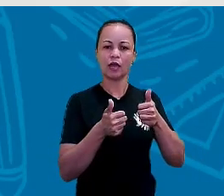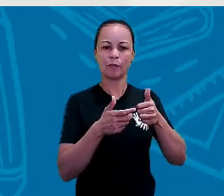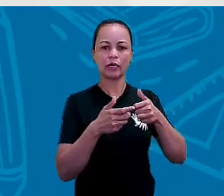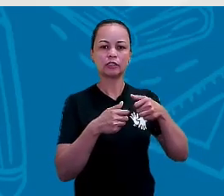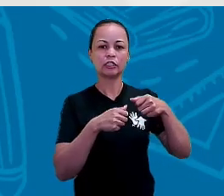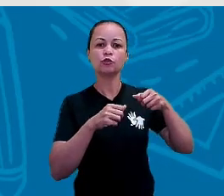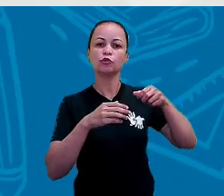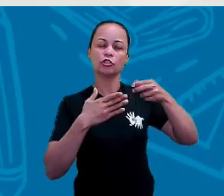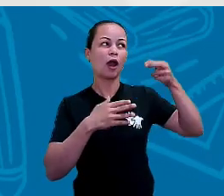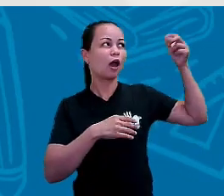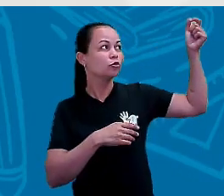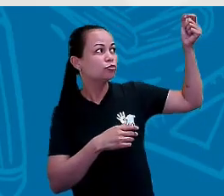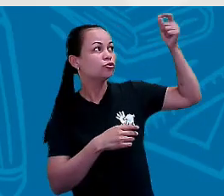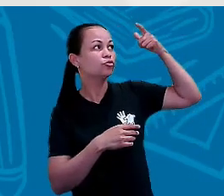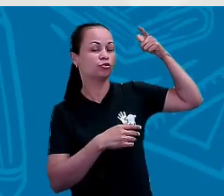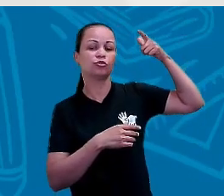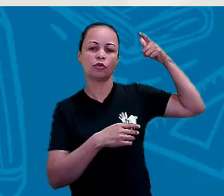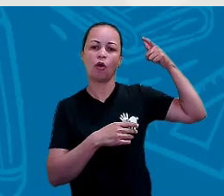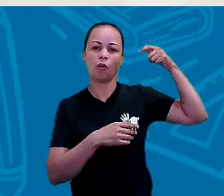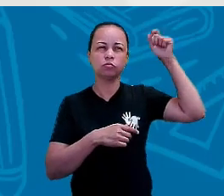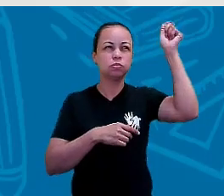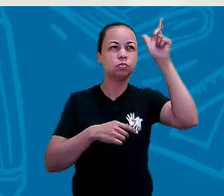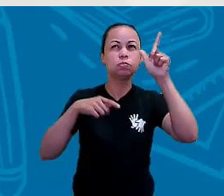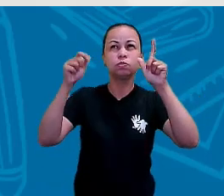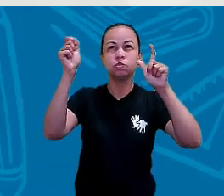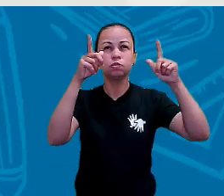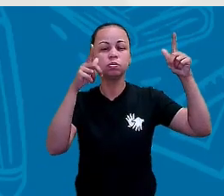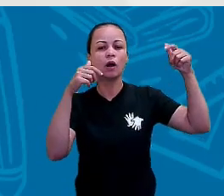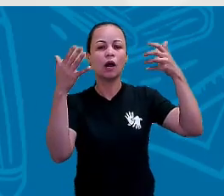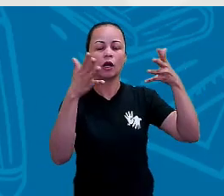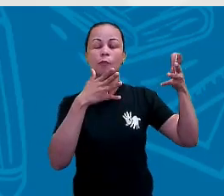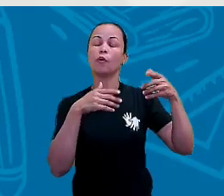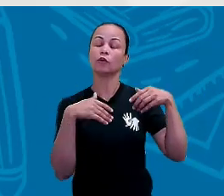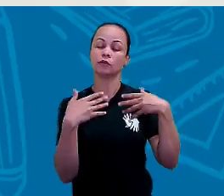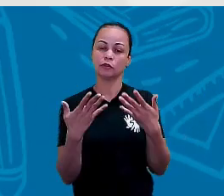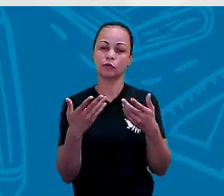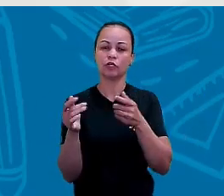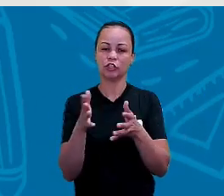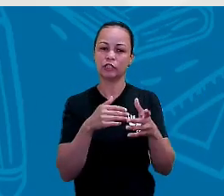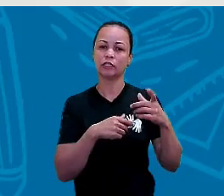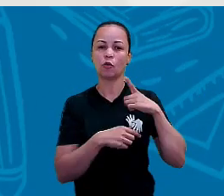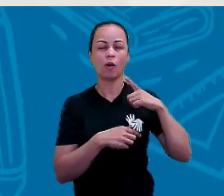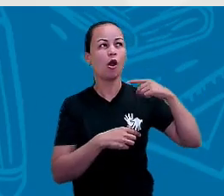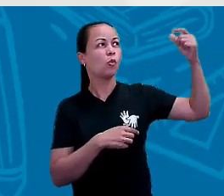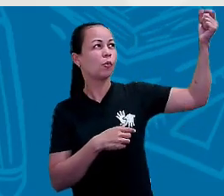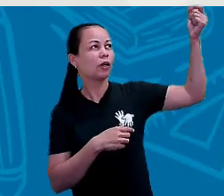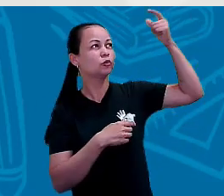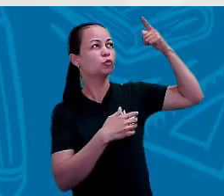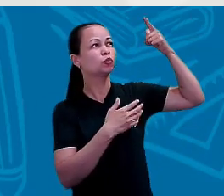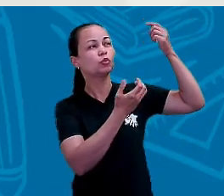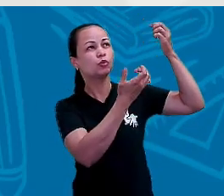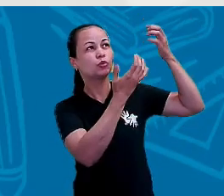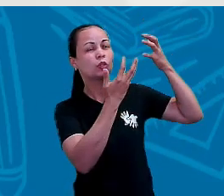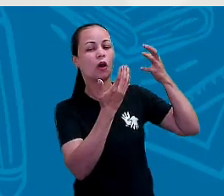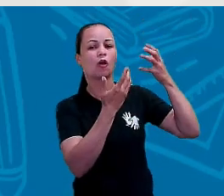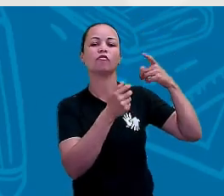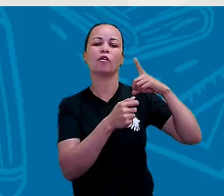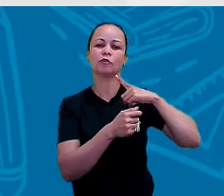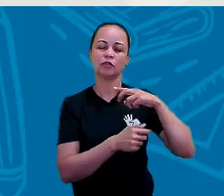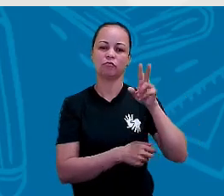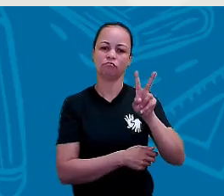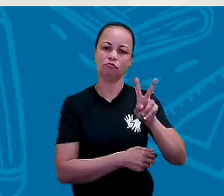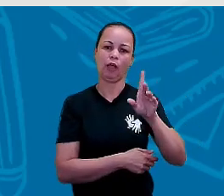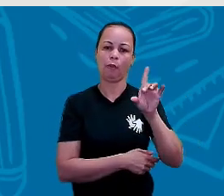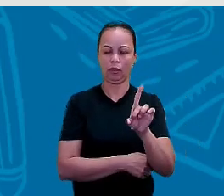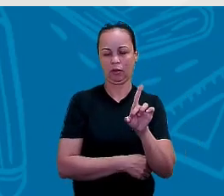raios solares. Tá certo? Portanto, quando a gente toma aquele banho de sol, a gente vai estar ativando a nossa vitamina D.